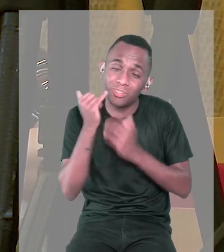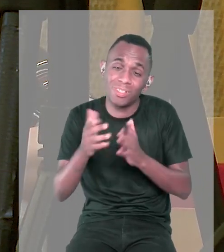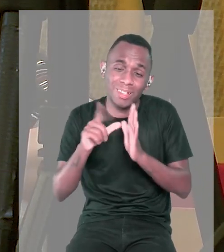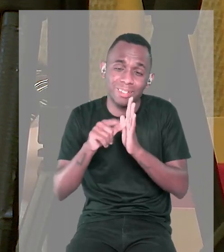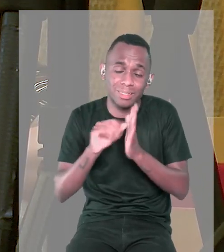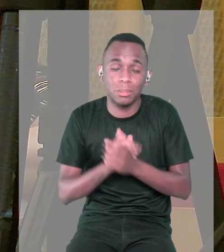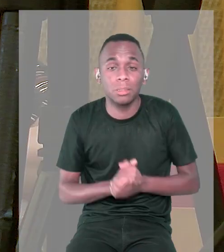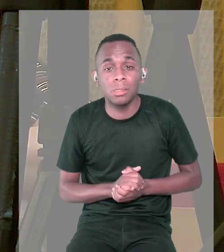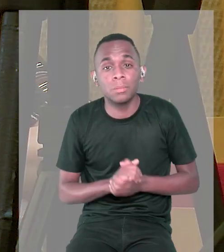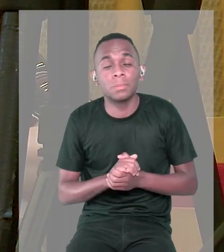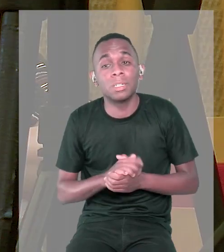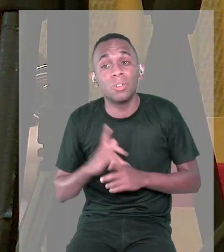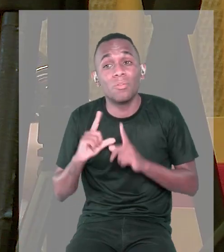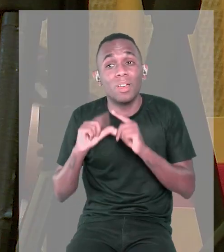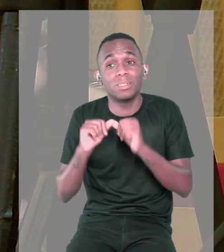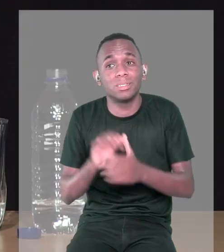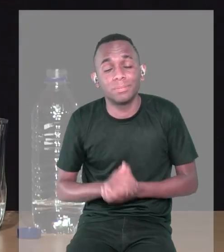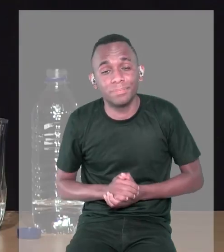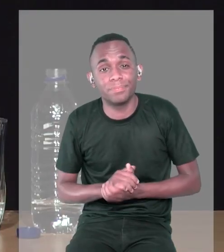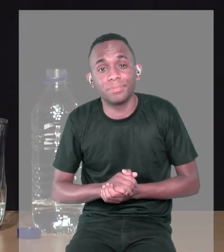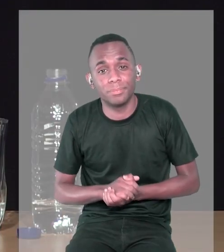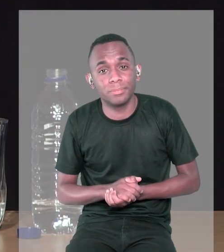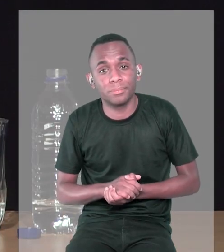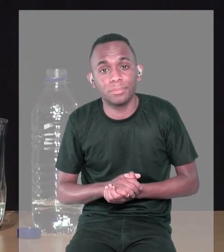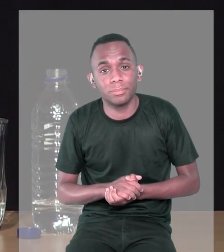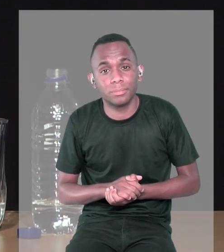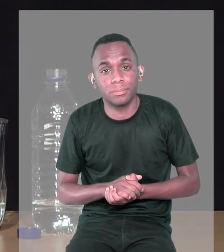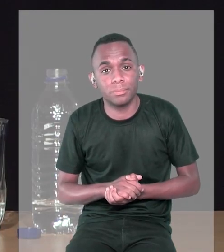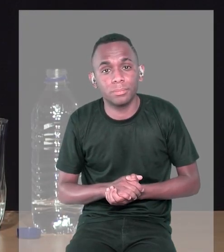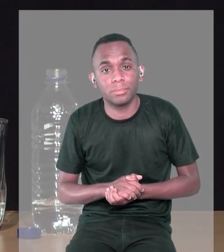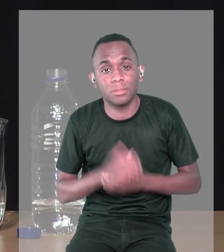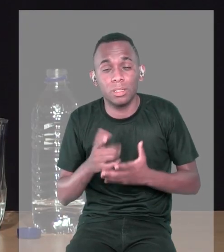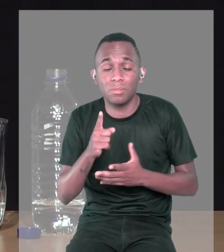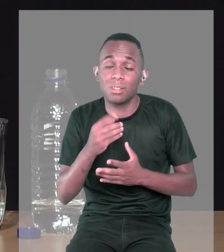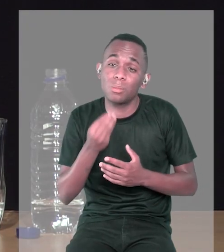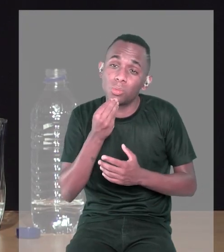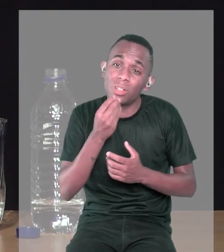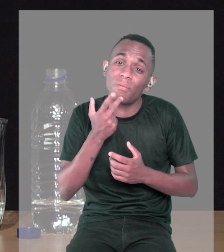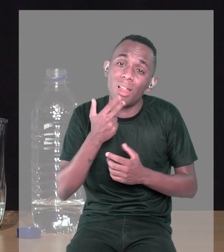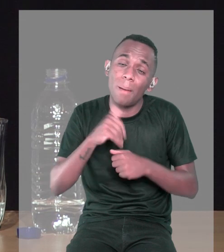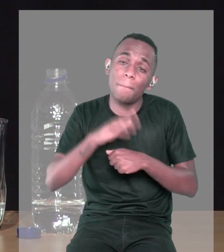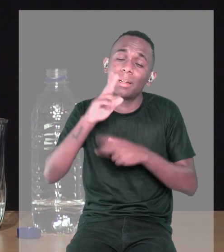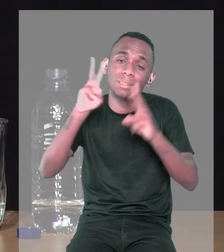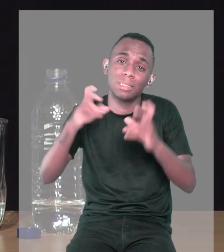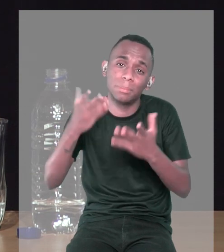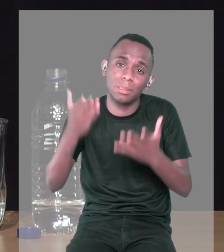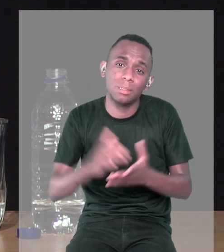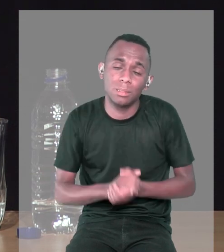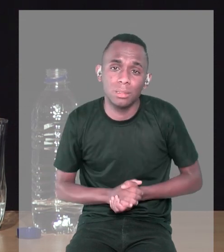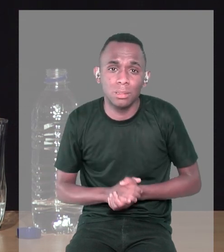e queria ver se você podia falar um pouquinho mais sobre isso. Eu não sei, porque tem tanta coisa, mas uma coisa que eu ia dizer só não, na verdade, o